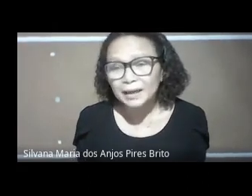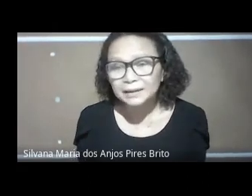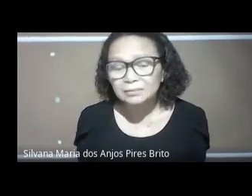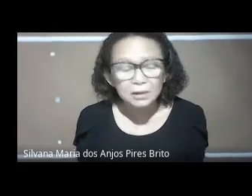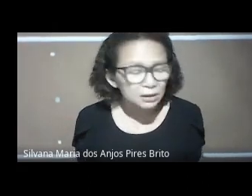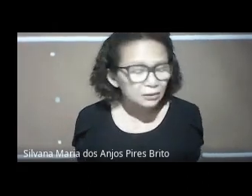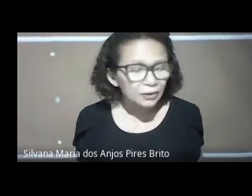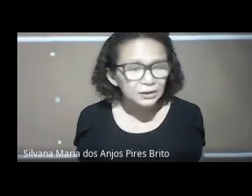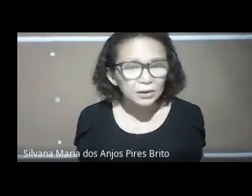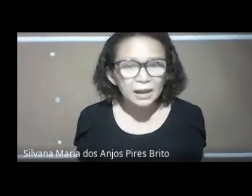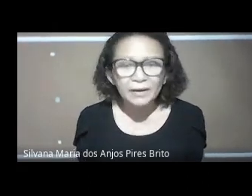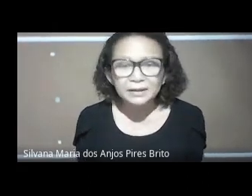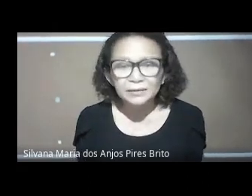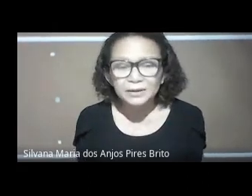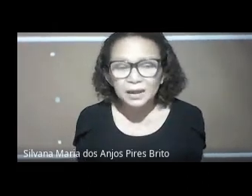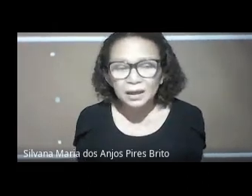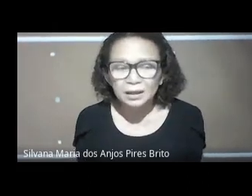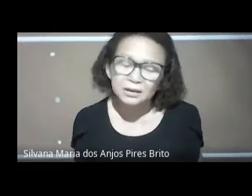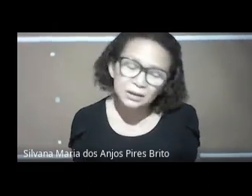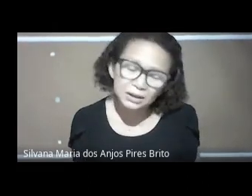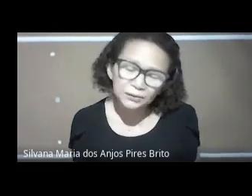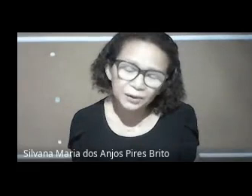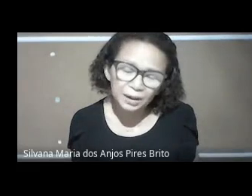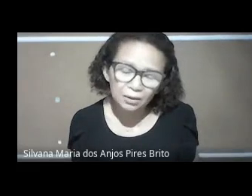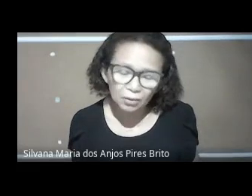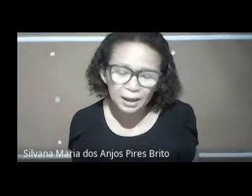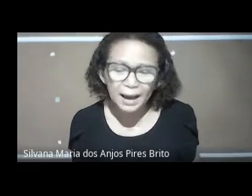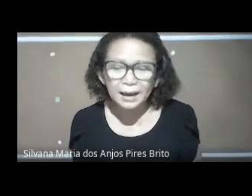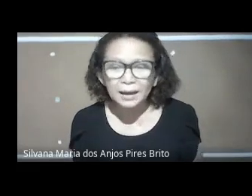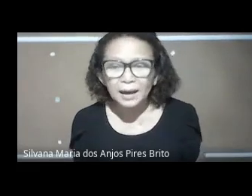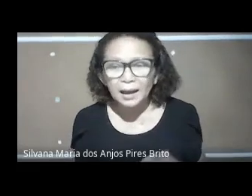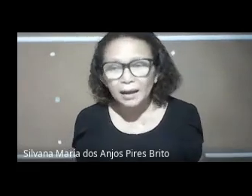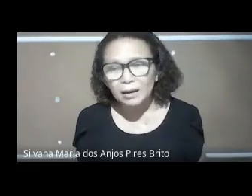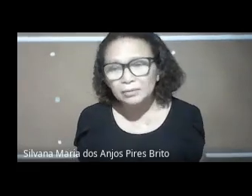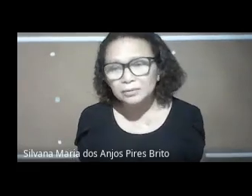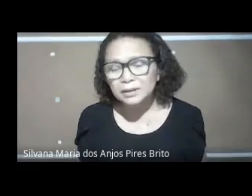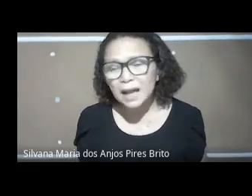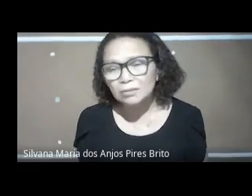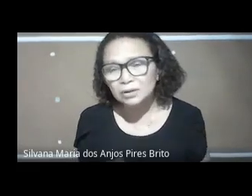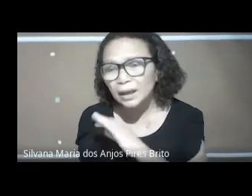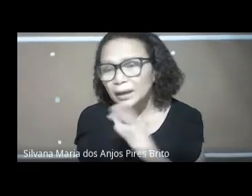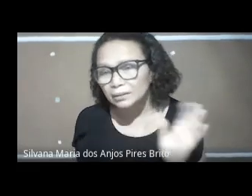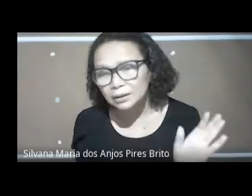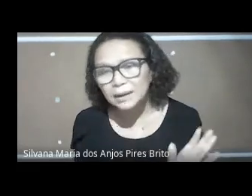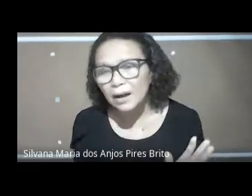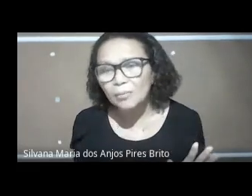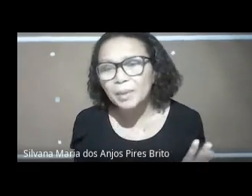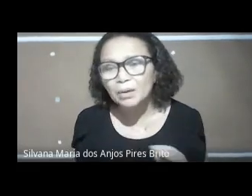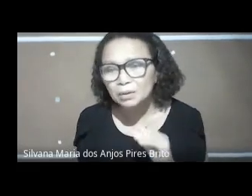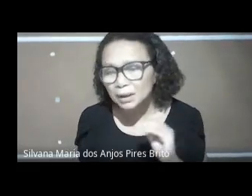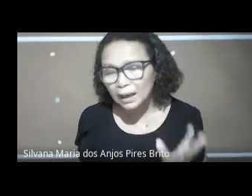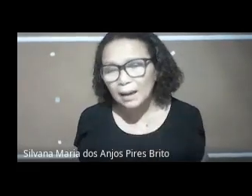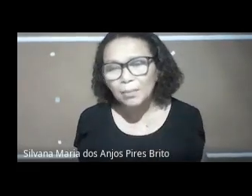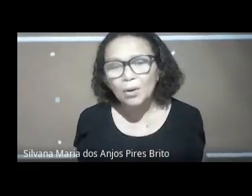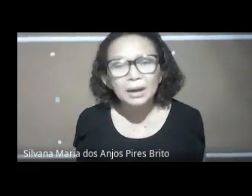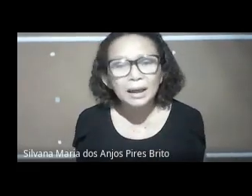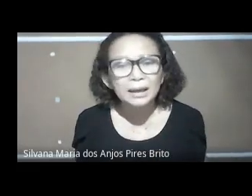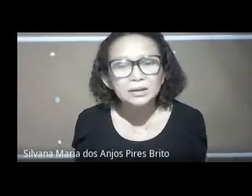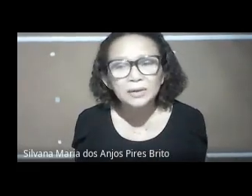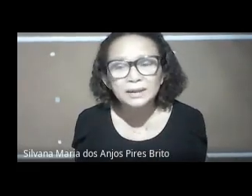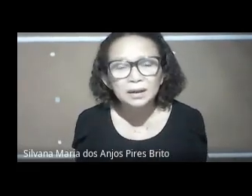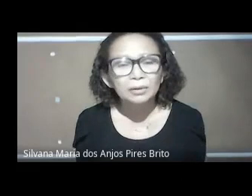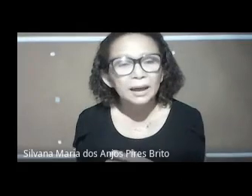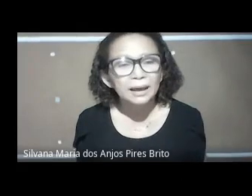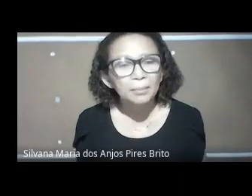na conversa. Toda vez que você desvia o olhar, é um sinal de que interrompeu, que acabou